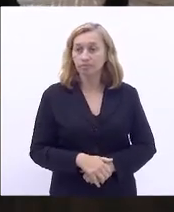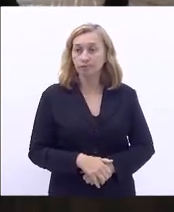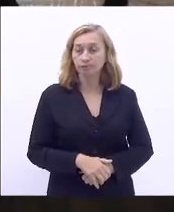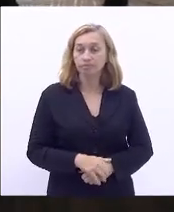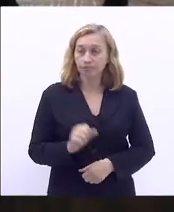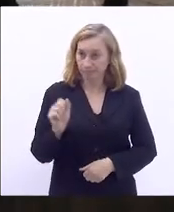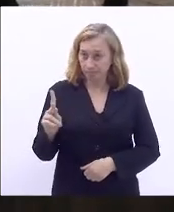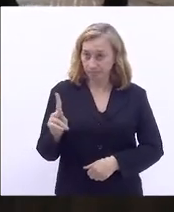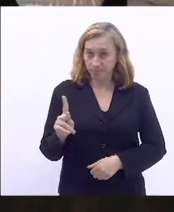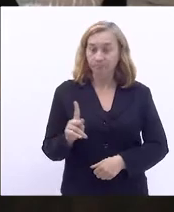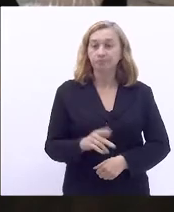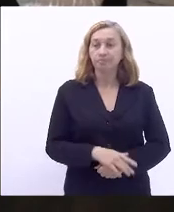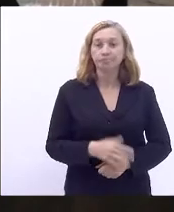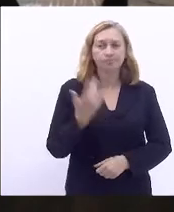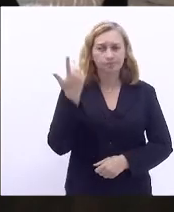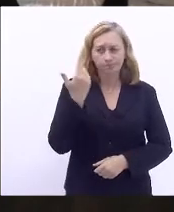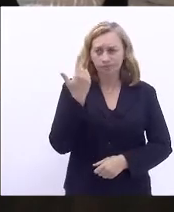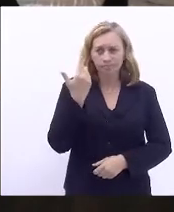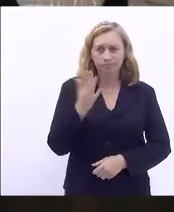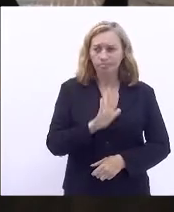Tá? Tranquilo.